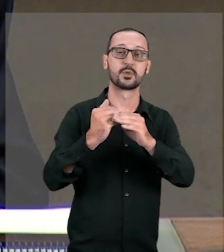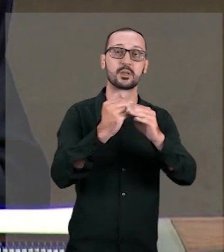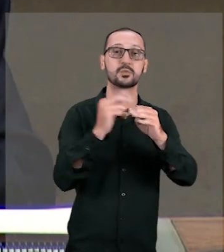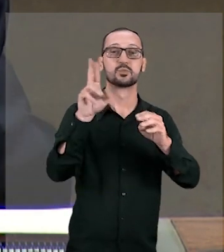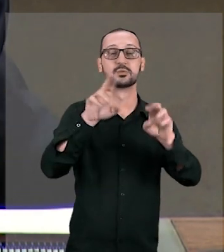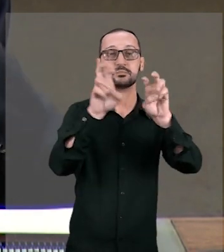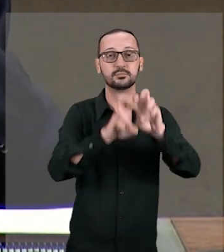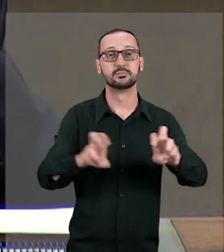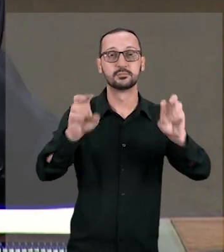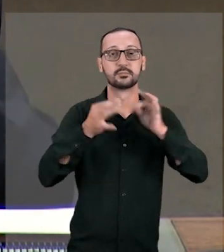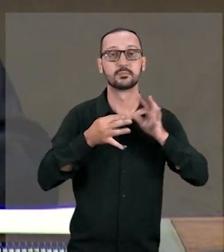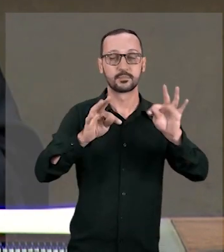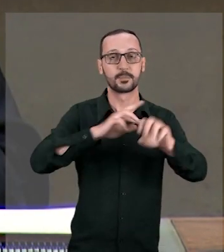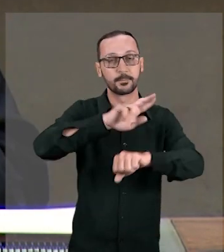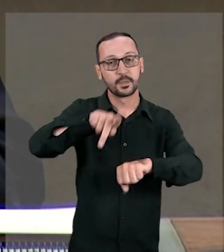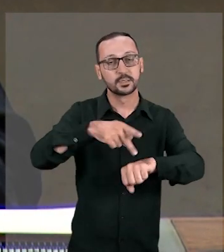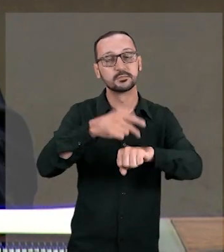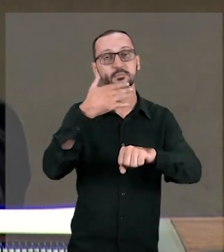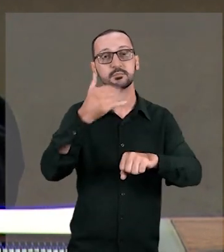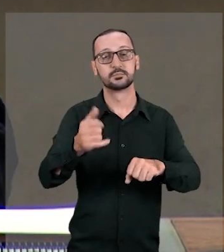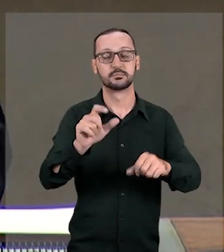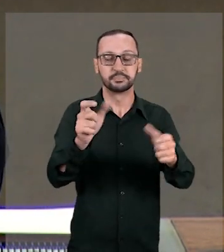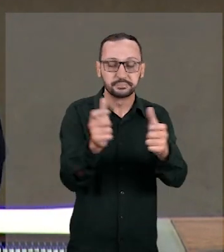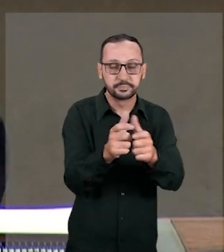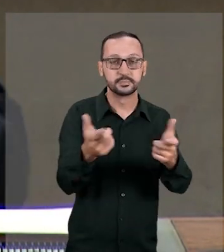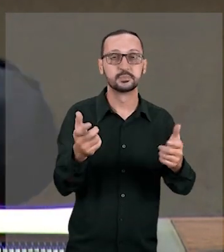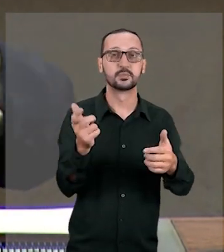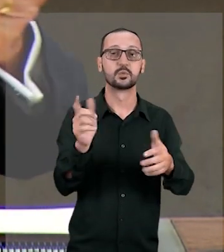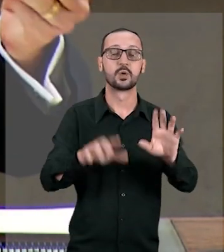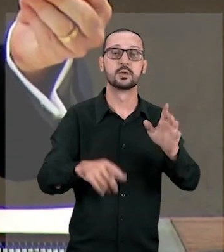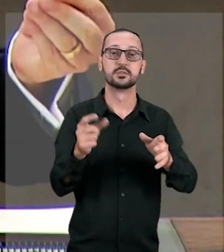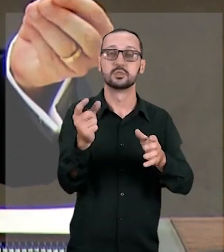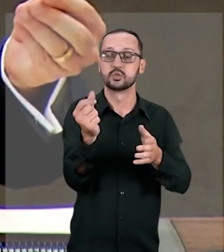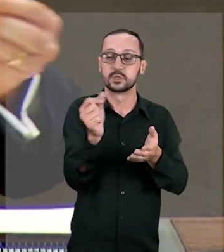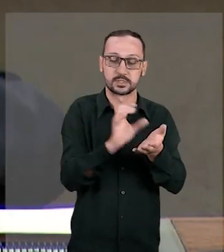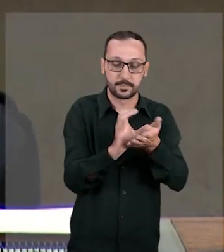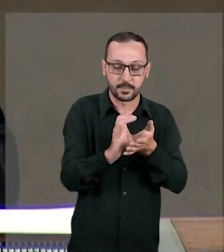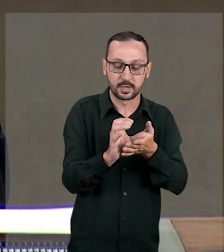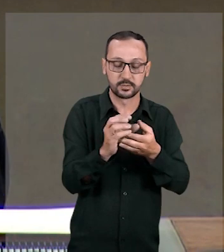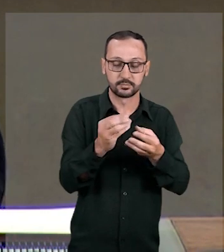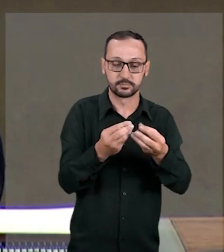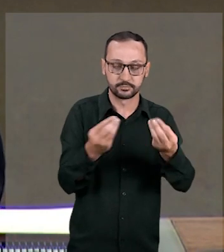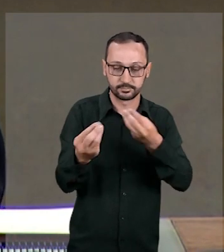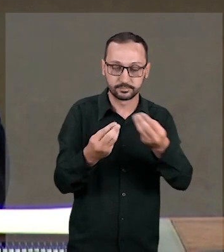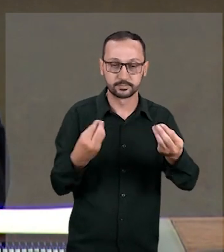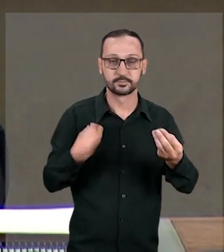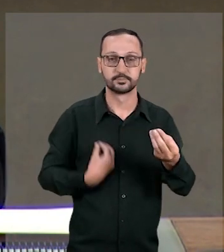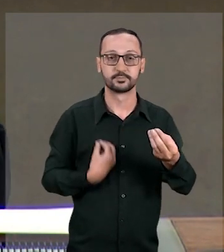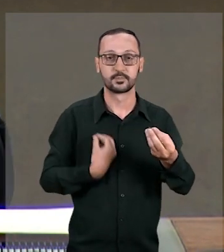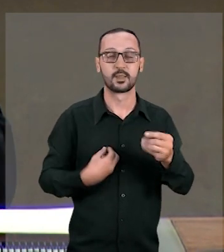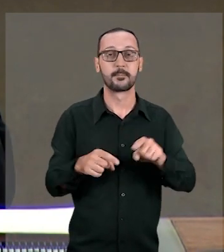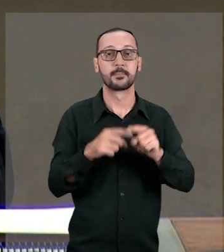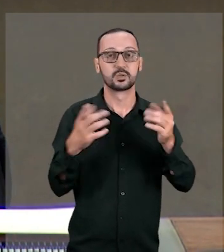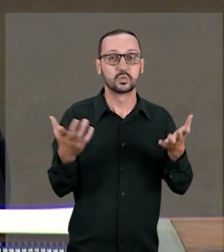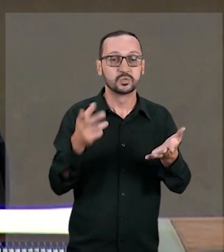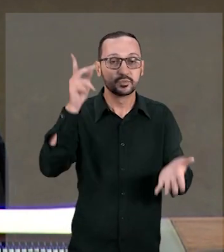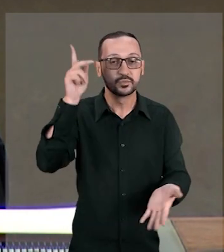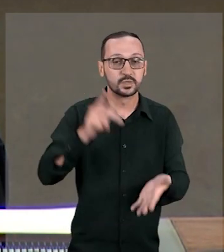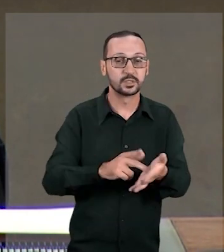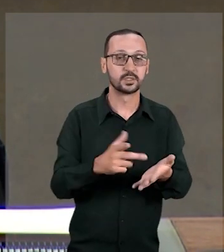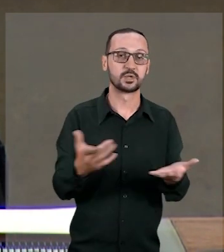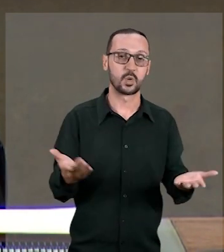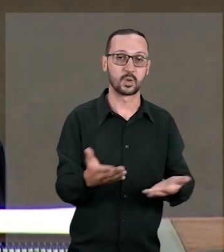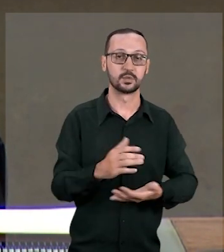eletrônica em países menores, mas há experiências, ou de orçamentos participativos. Mas a verdade é que hoje,